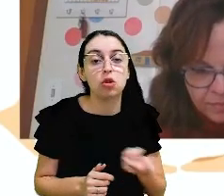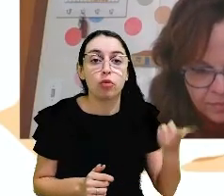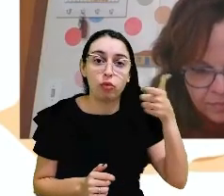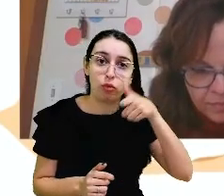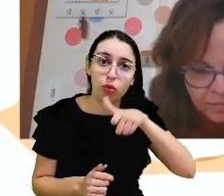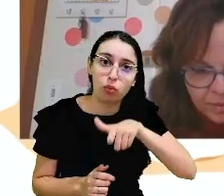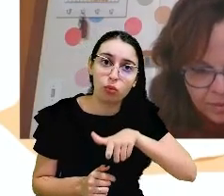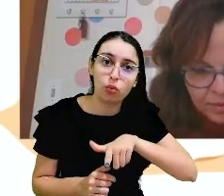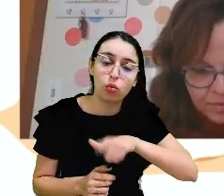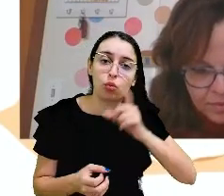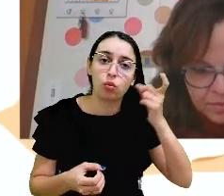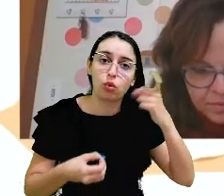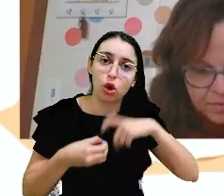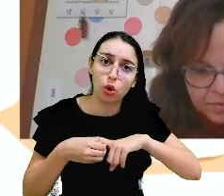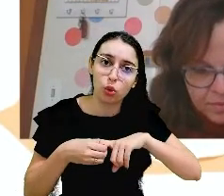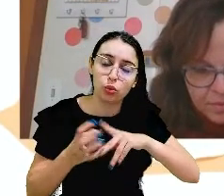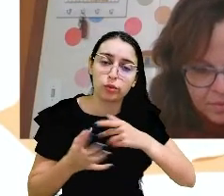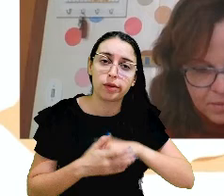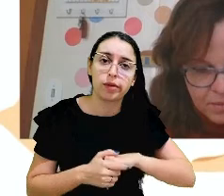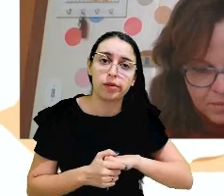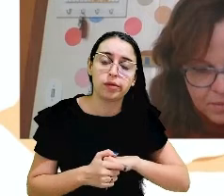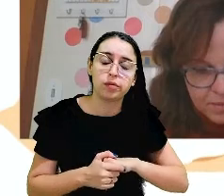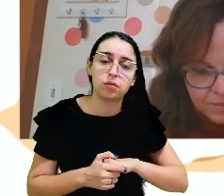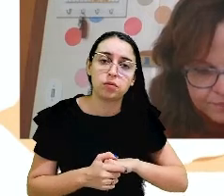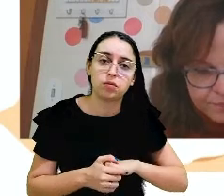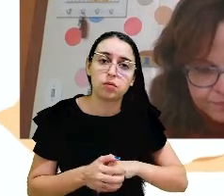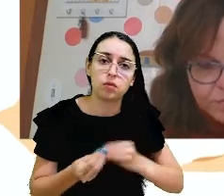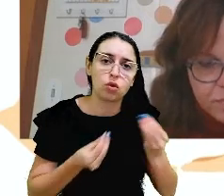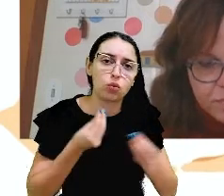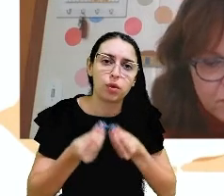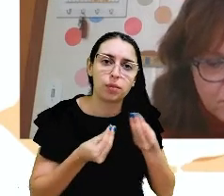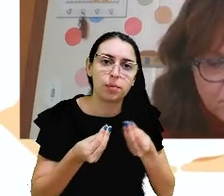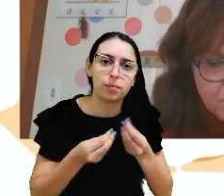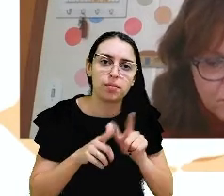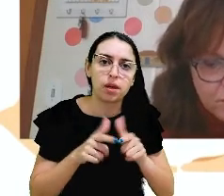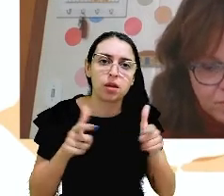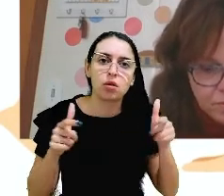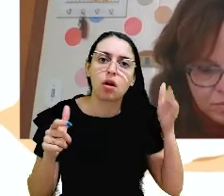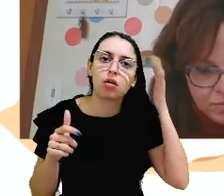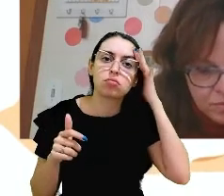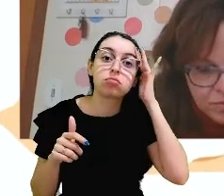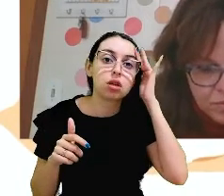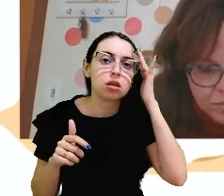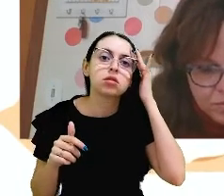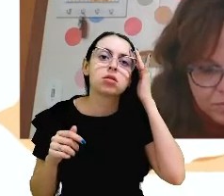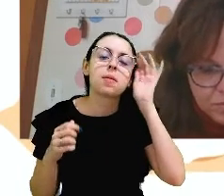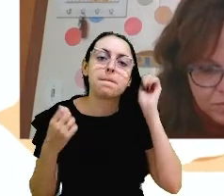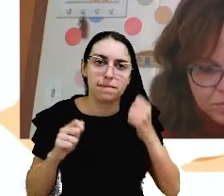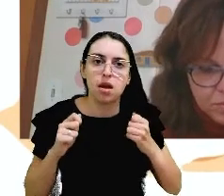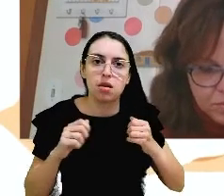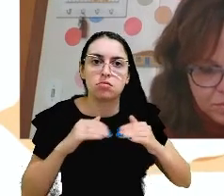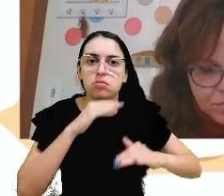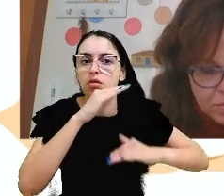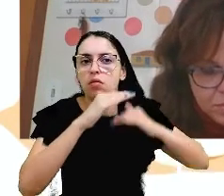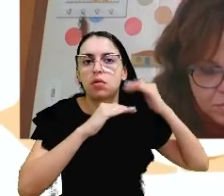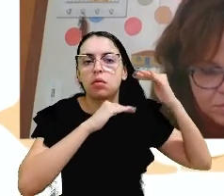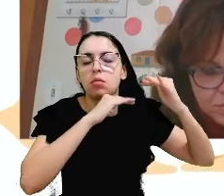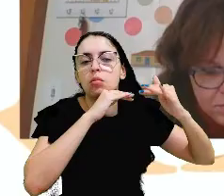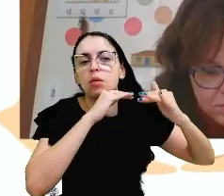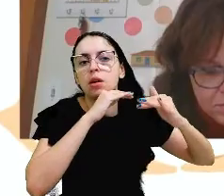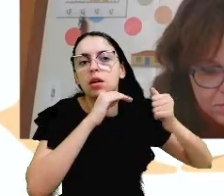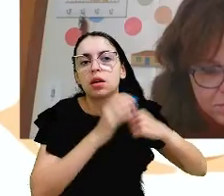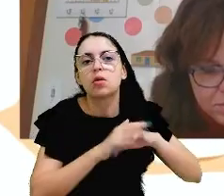voltem de uma forma de maior consciência e que nos permita evoluir de fato para